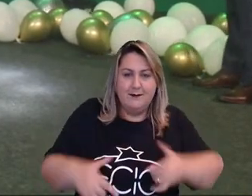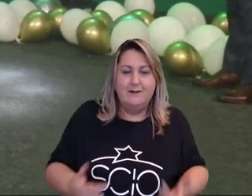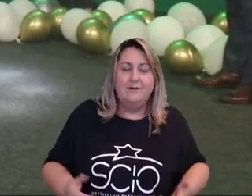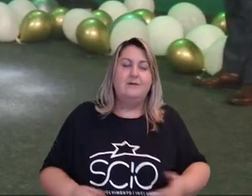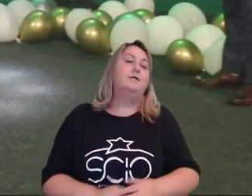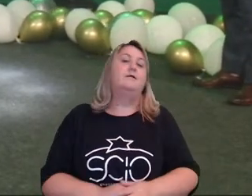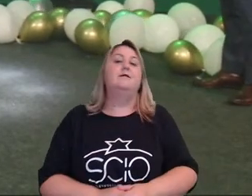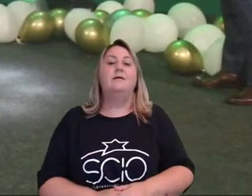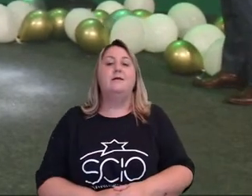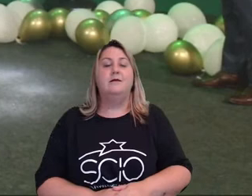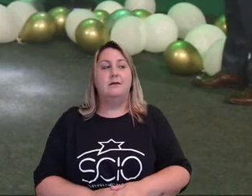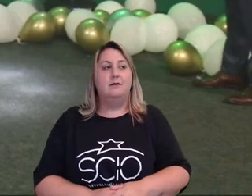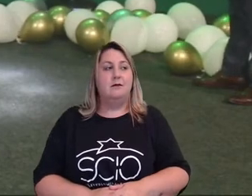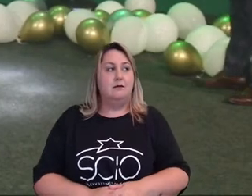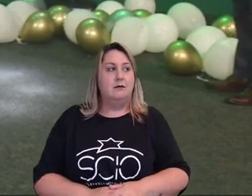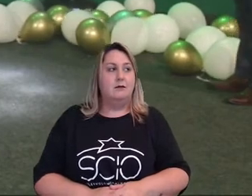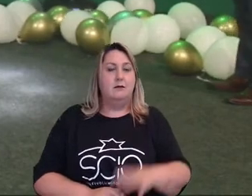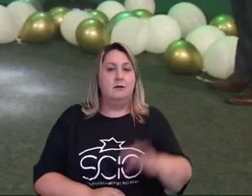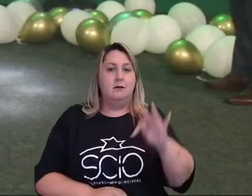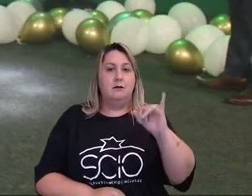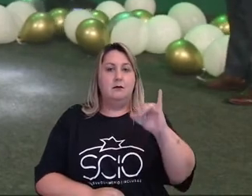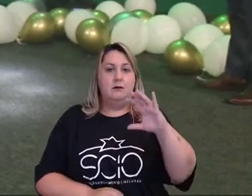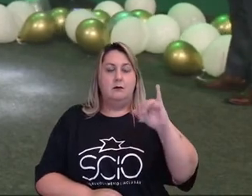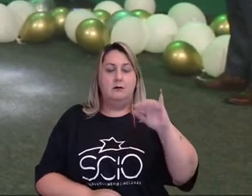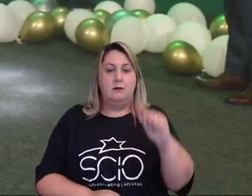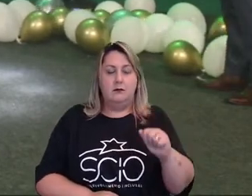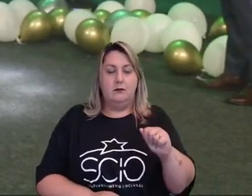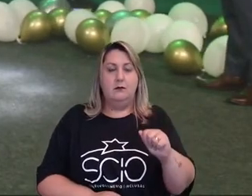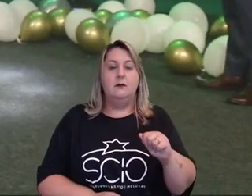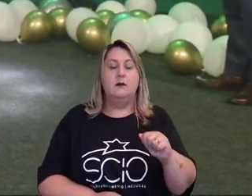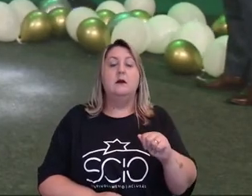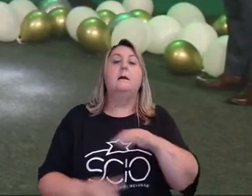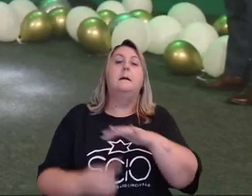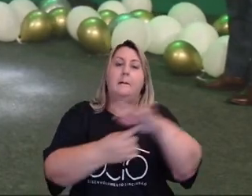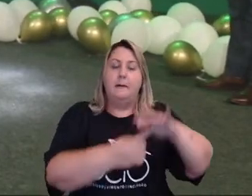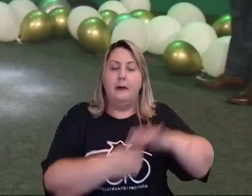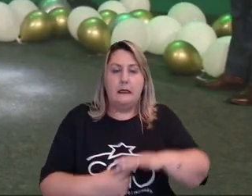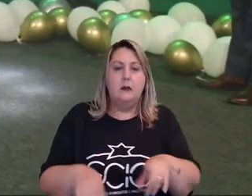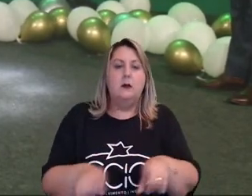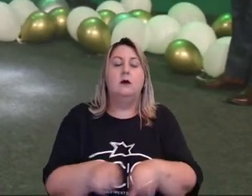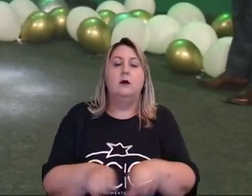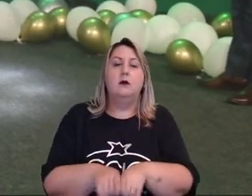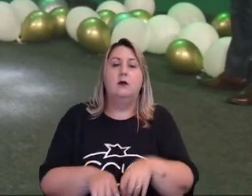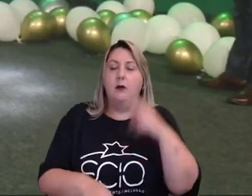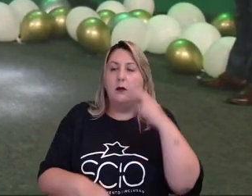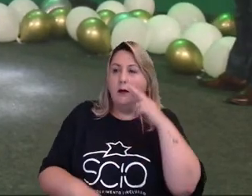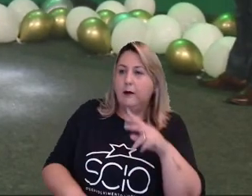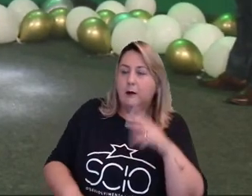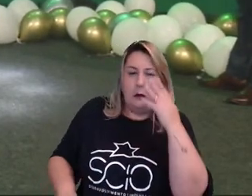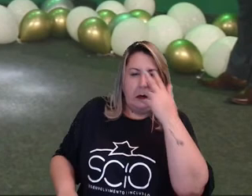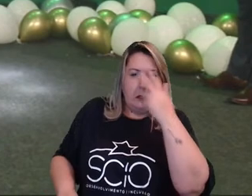Isabela. Deixa eu ver quem mais, a Cássia Mirella, unidade de Matão, com um olhar